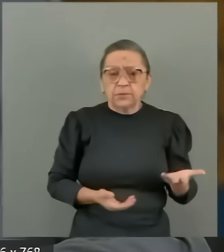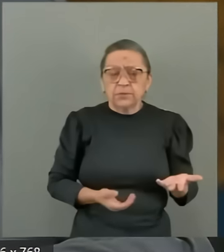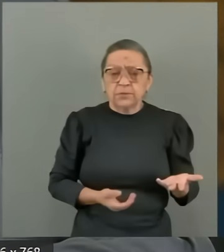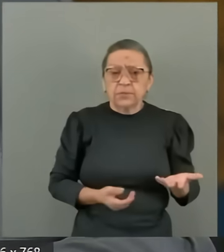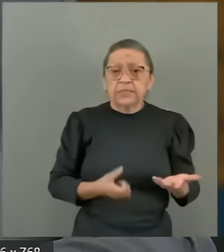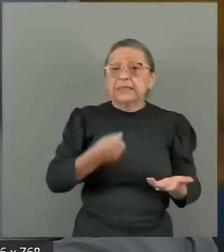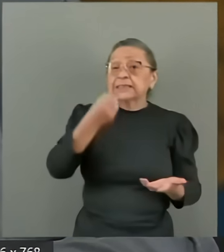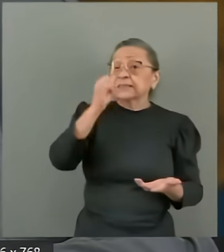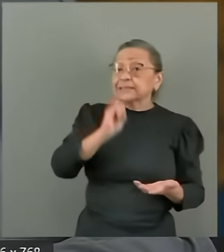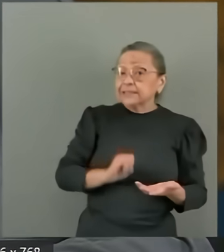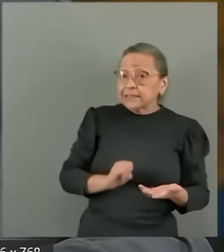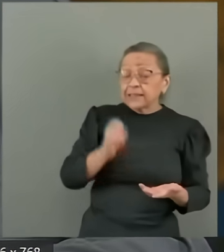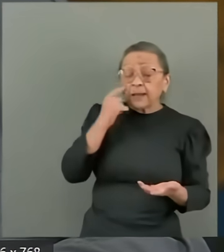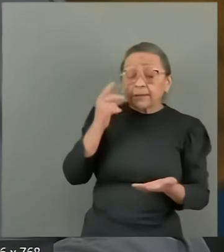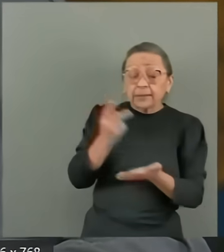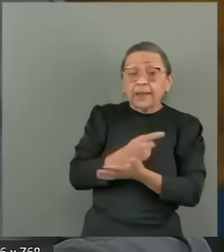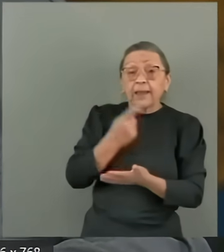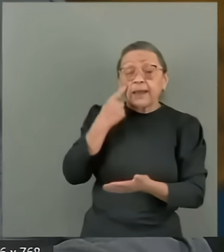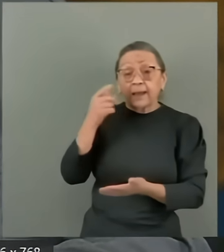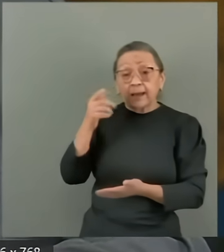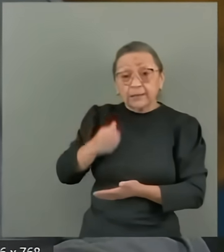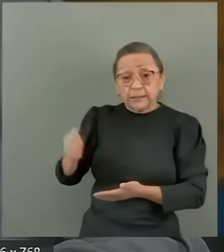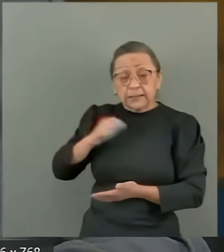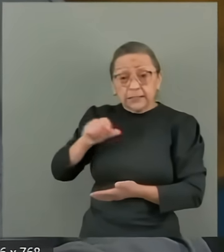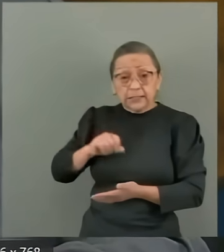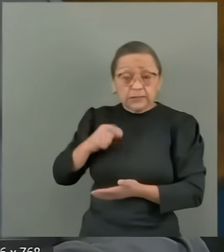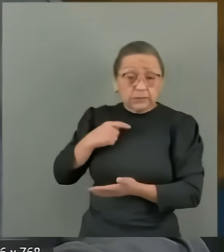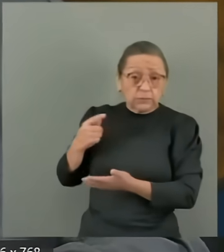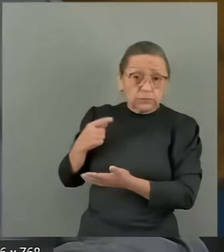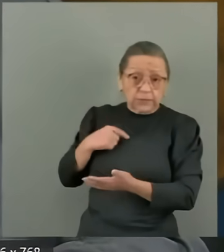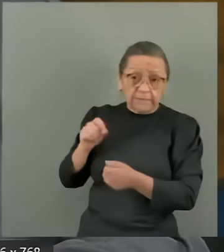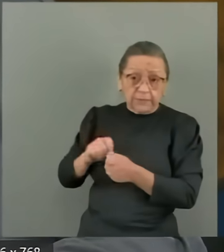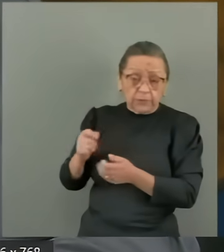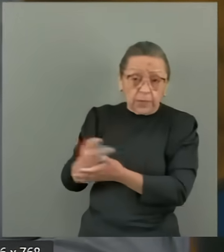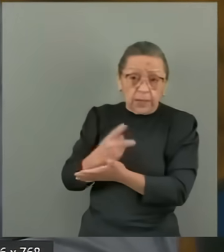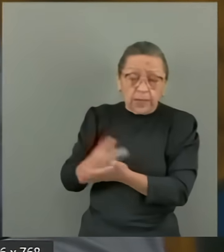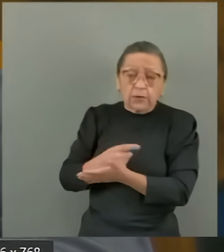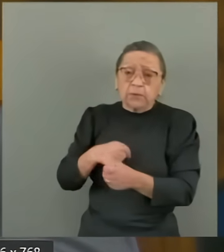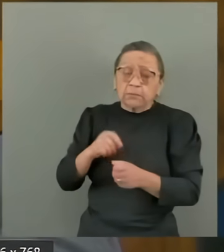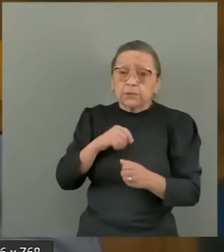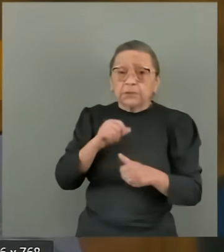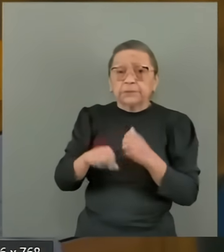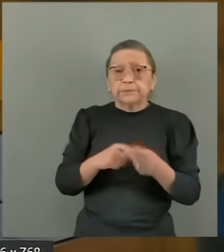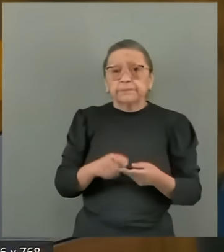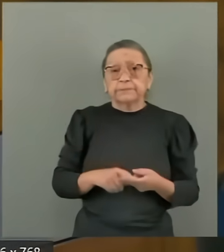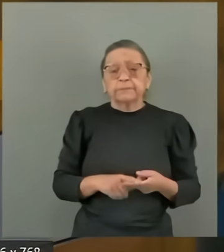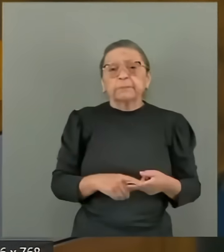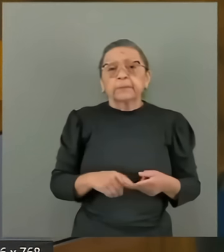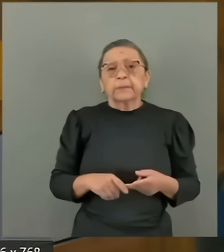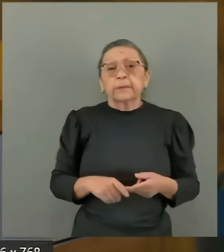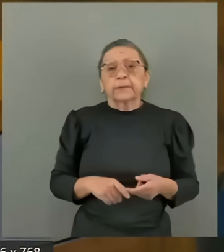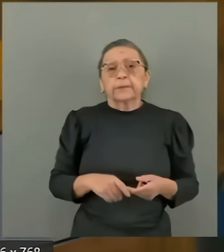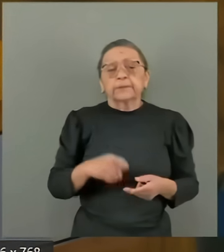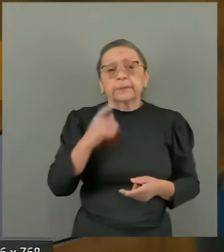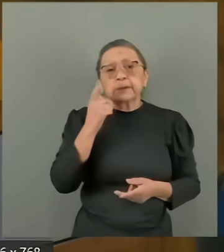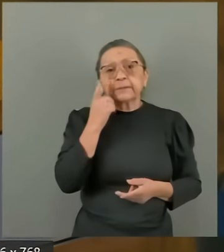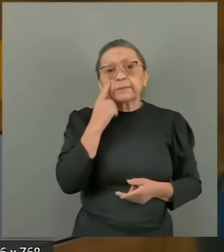for o caso, a entidade tenha sido justiçada, se volta, passa o subsequente. E veja, senhor